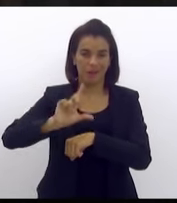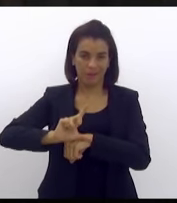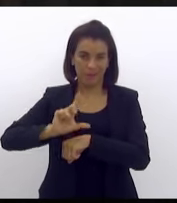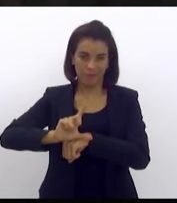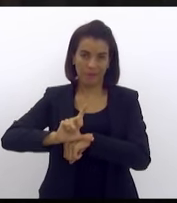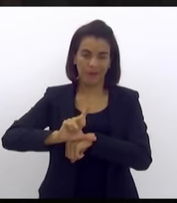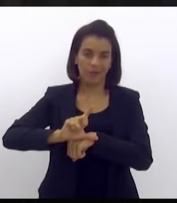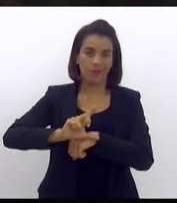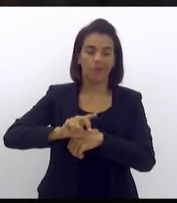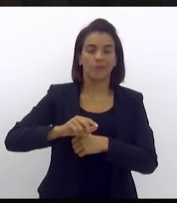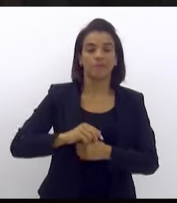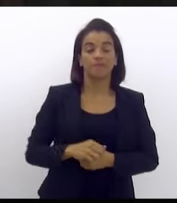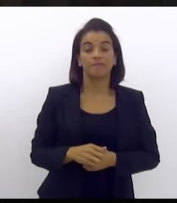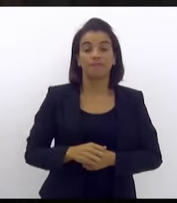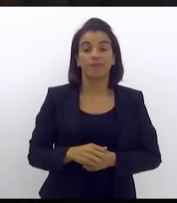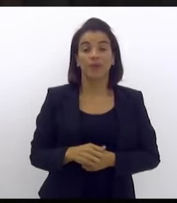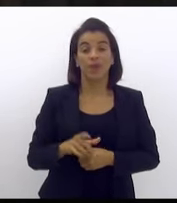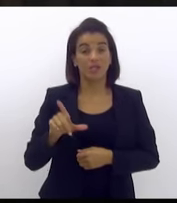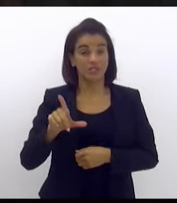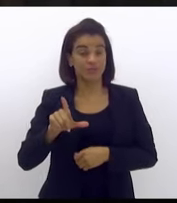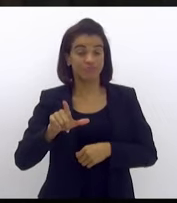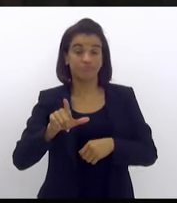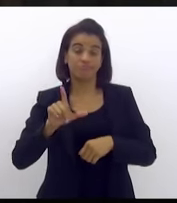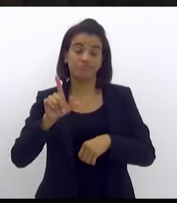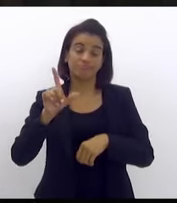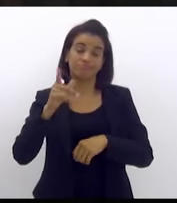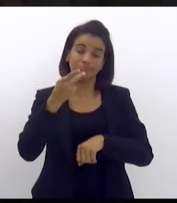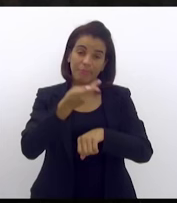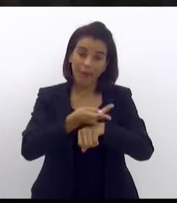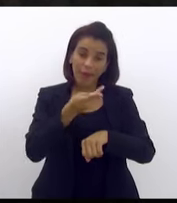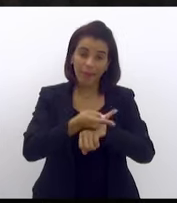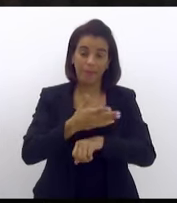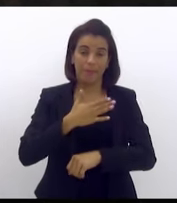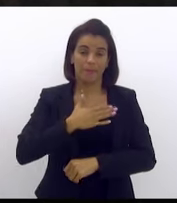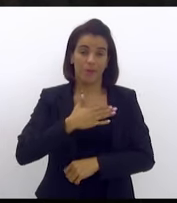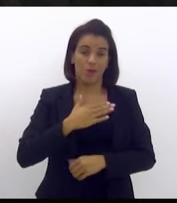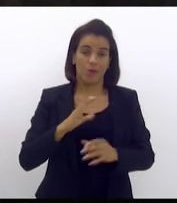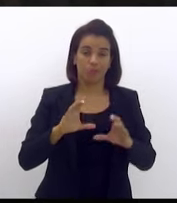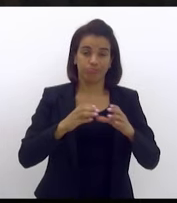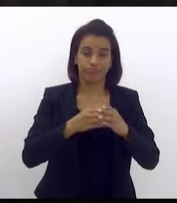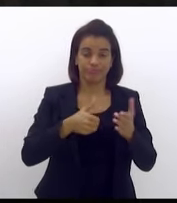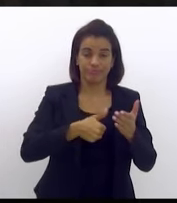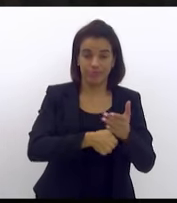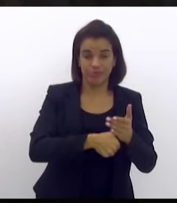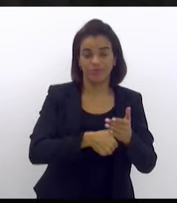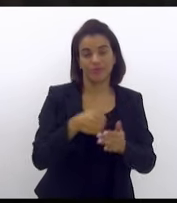Américas. Título que o meu clube de regatas do Flamengo já usufruiu